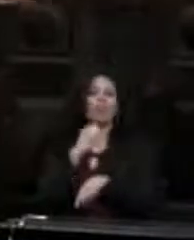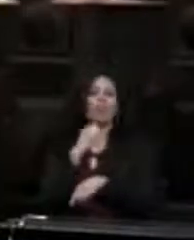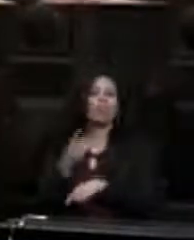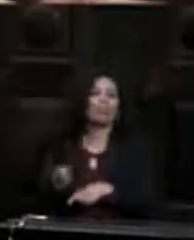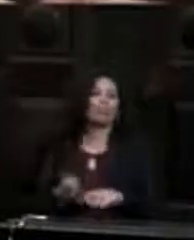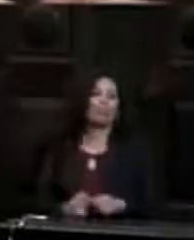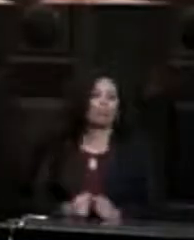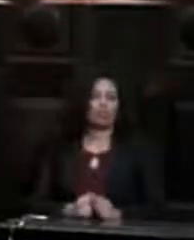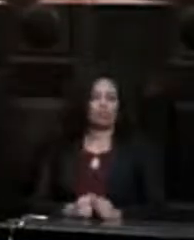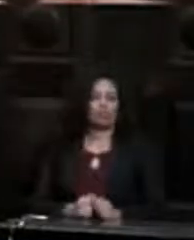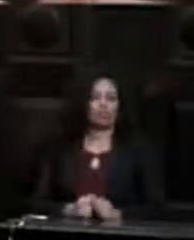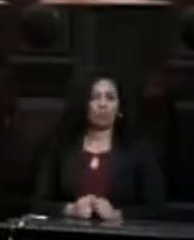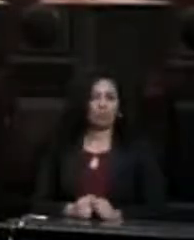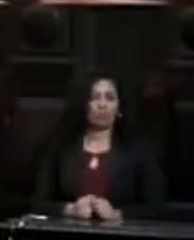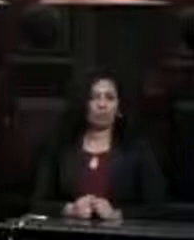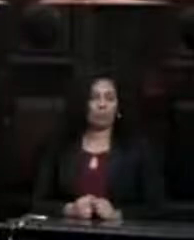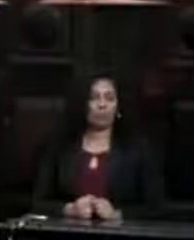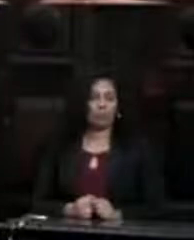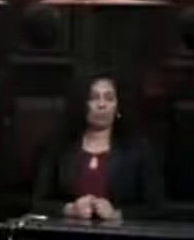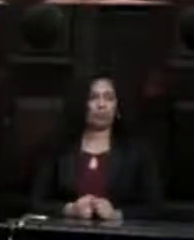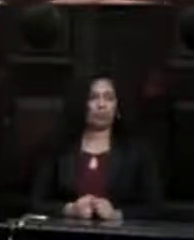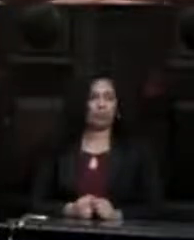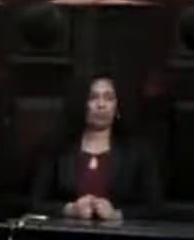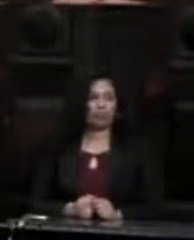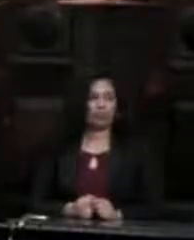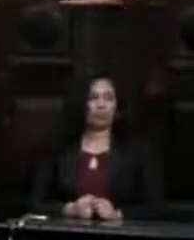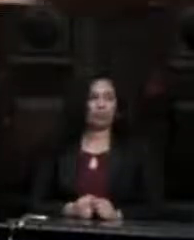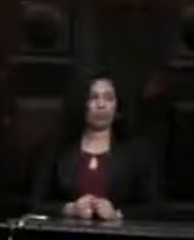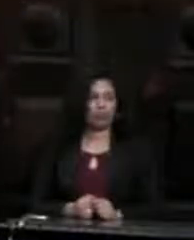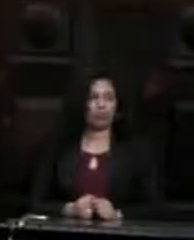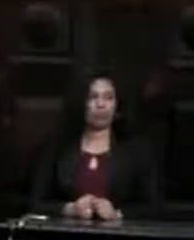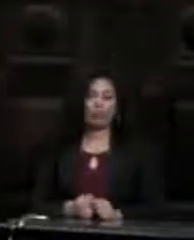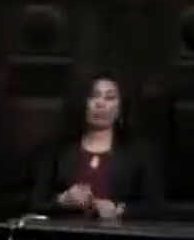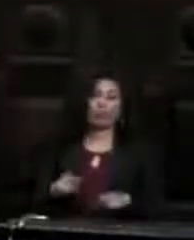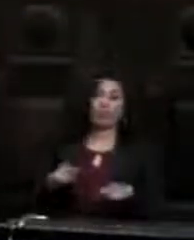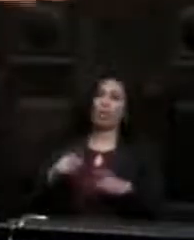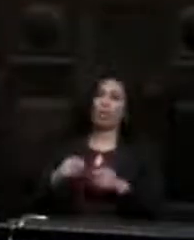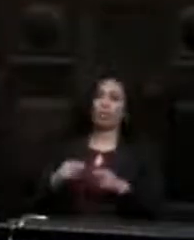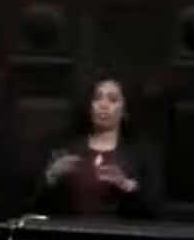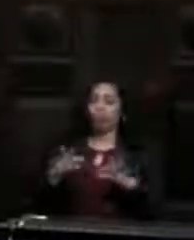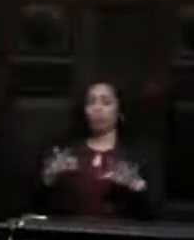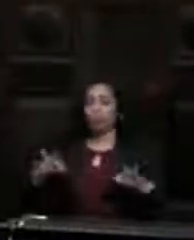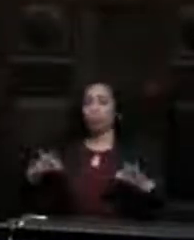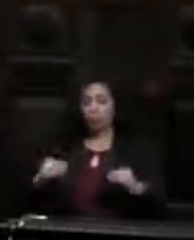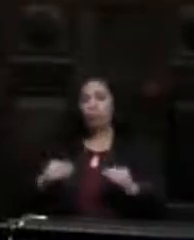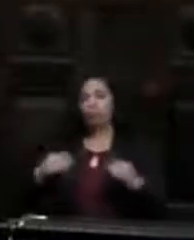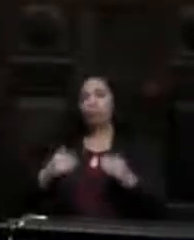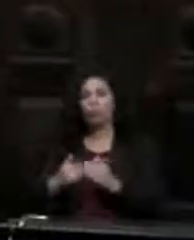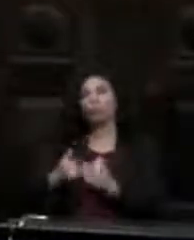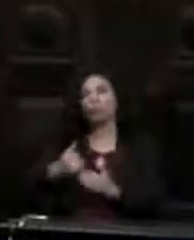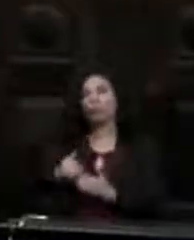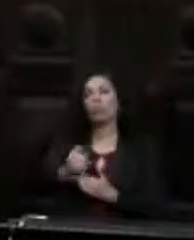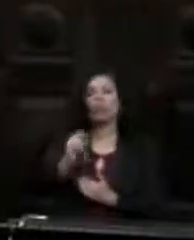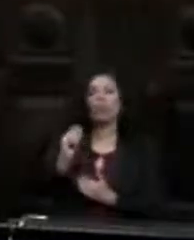que chega também no Teatro Municipal. Esse que é o orgulho, esse